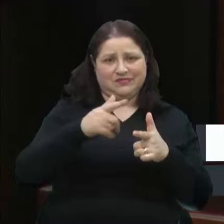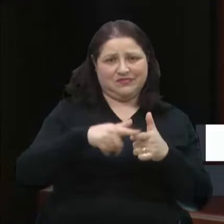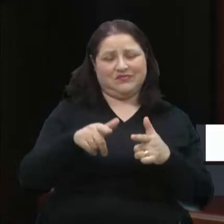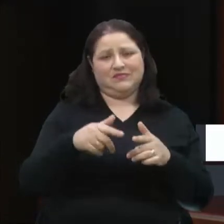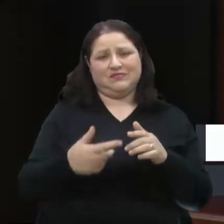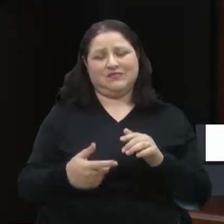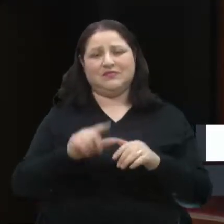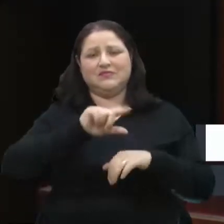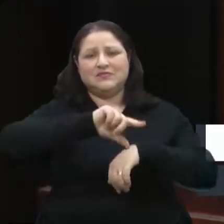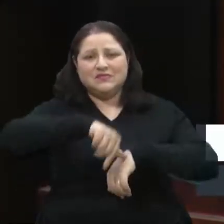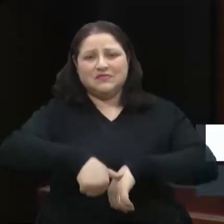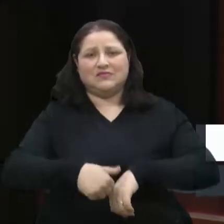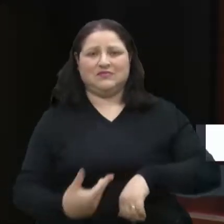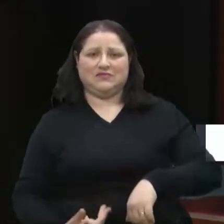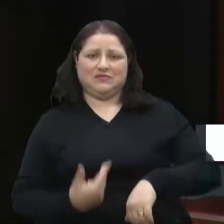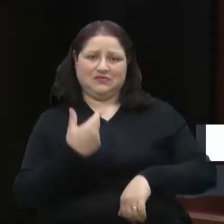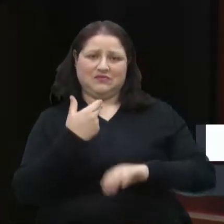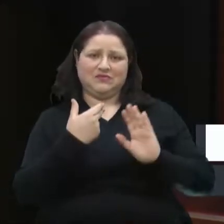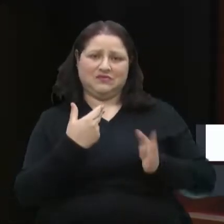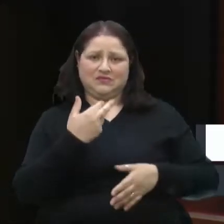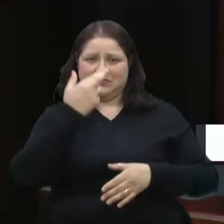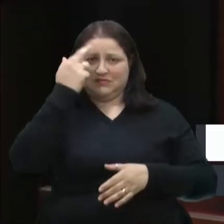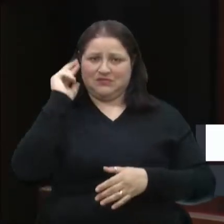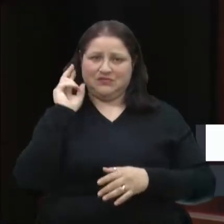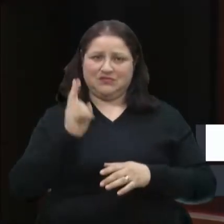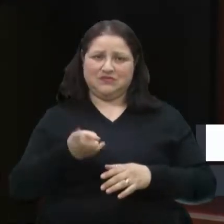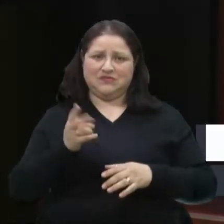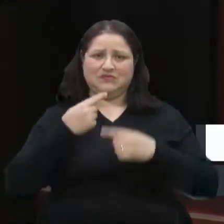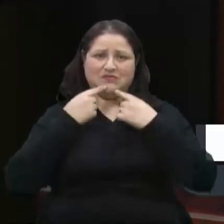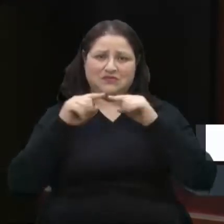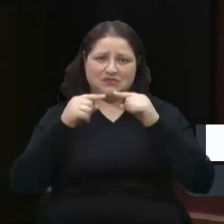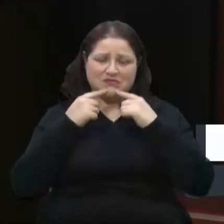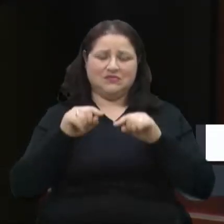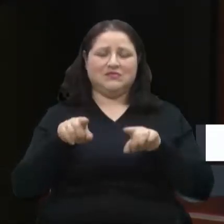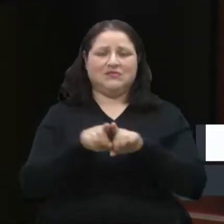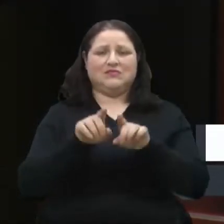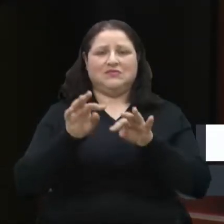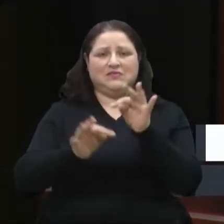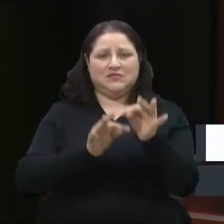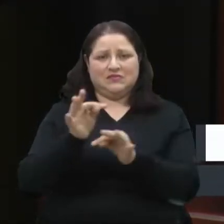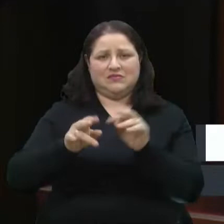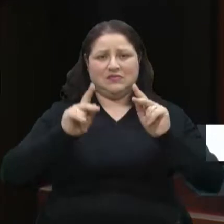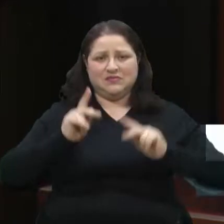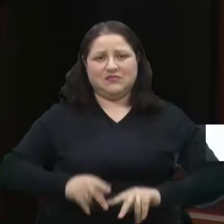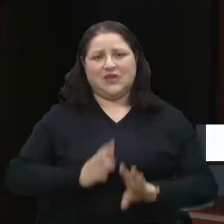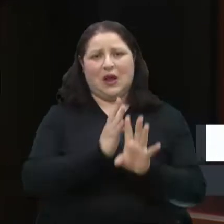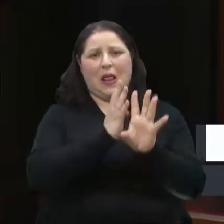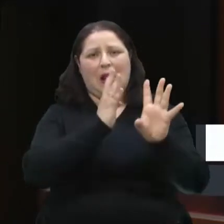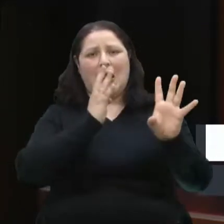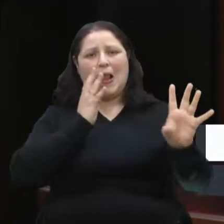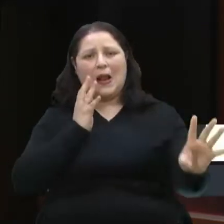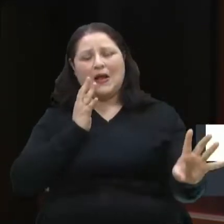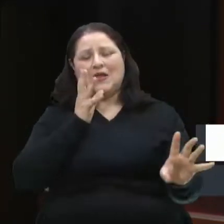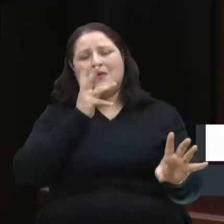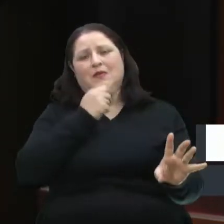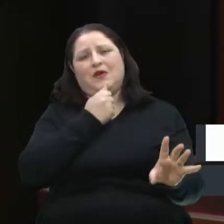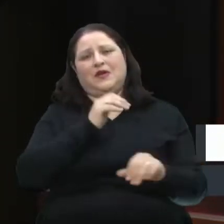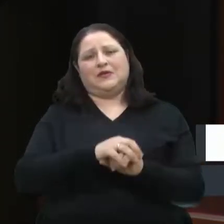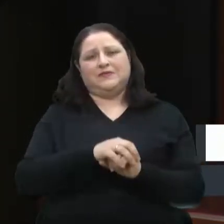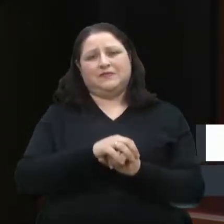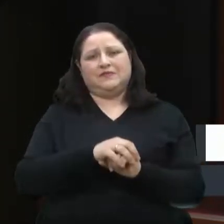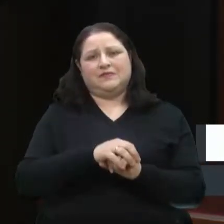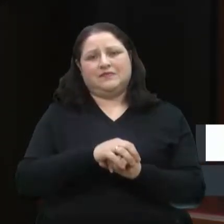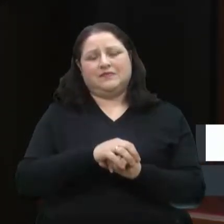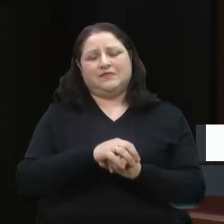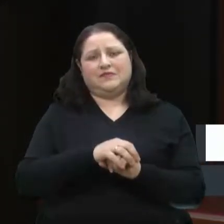Cirurgias atrasadas, como o vereador Rafael sempre se queixa, tratamento de pessoas que estão na fila há muito tempo, que não são feitos. Por que é que